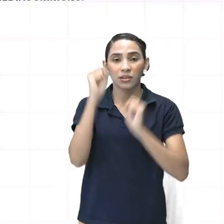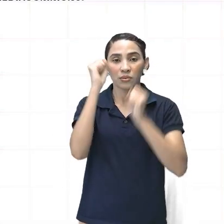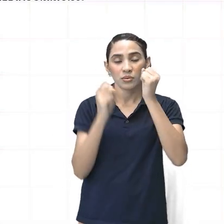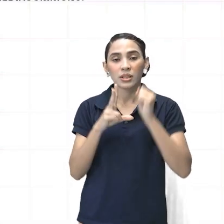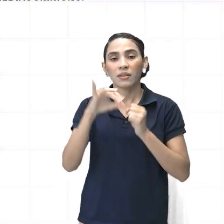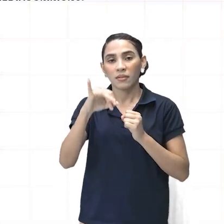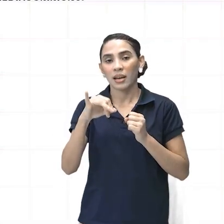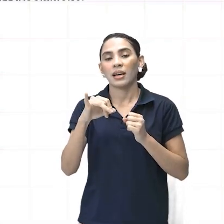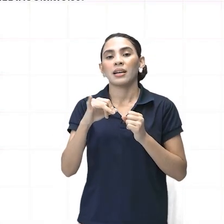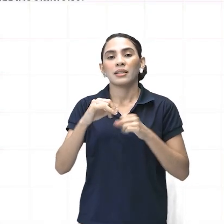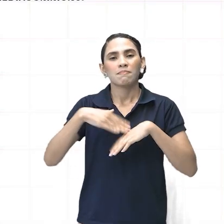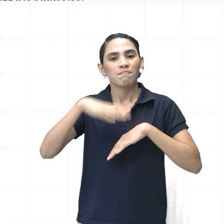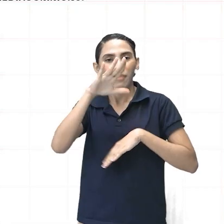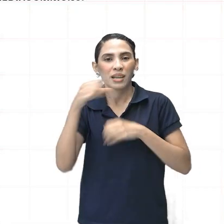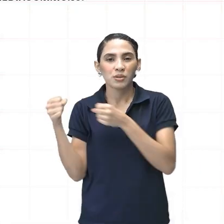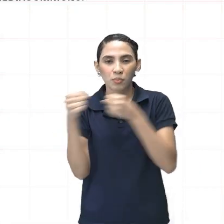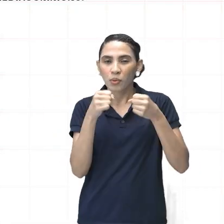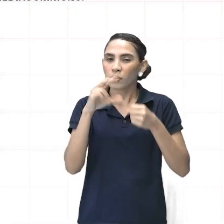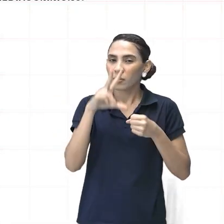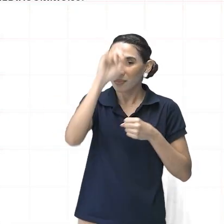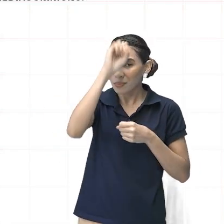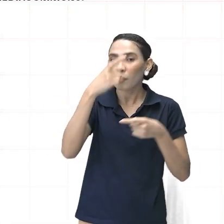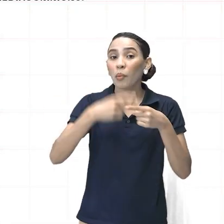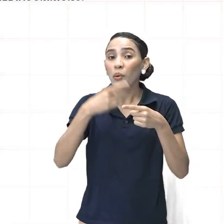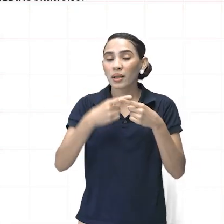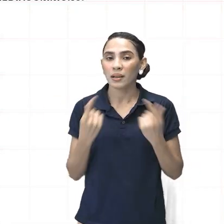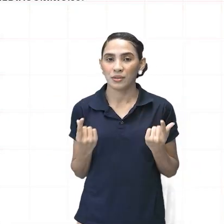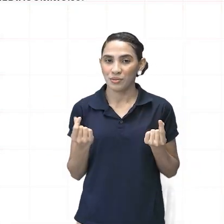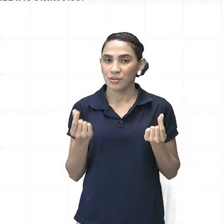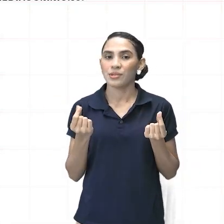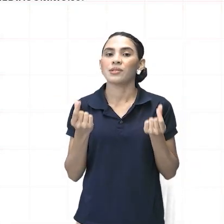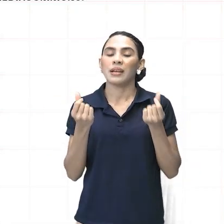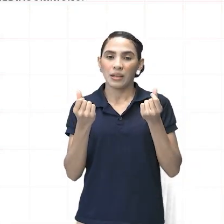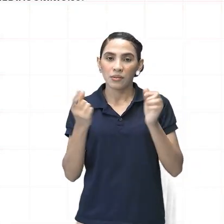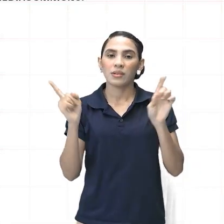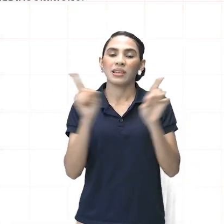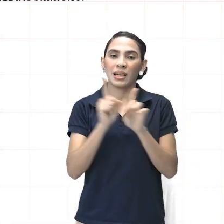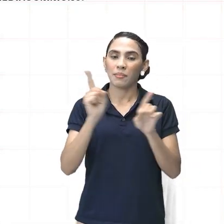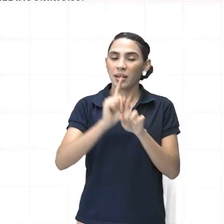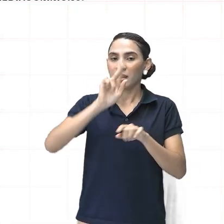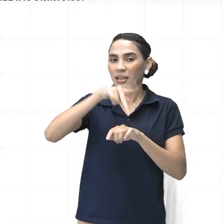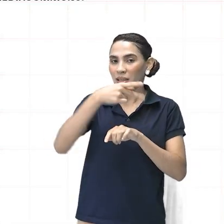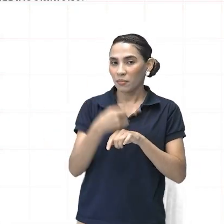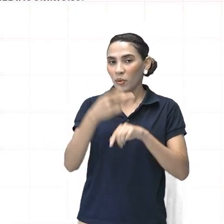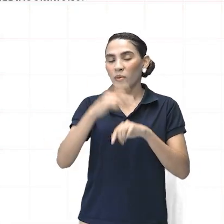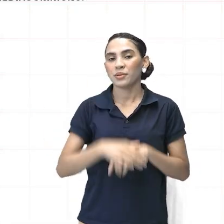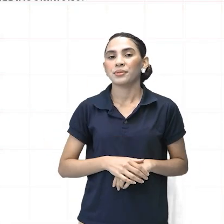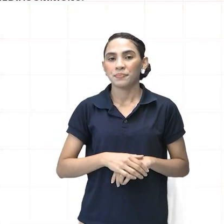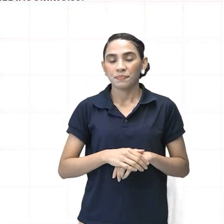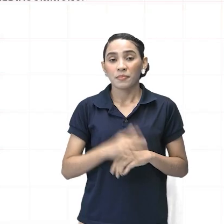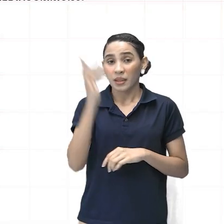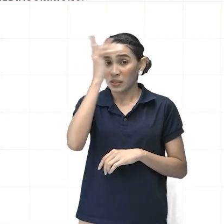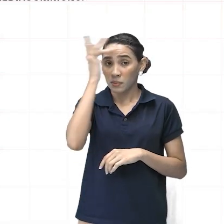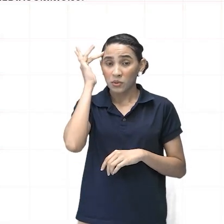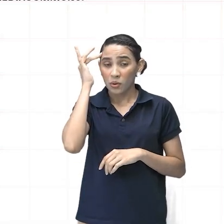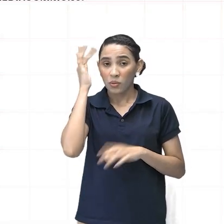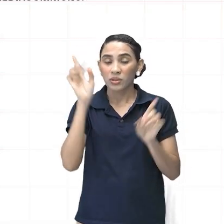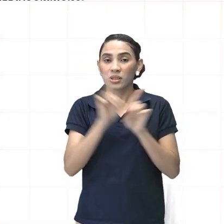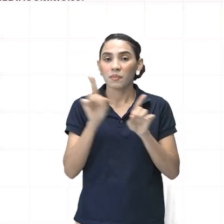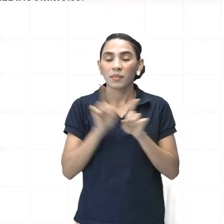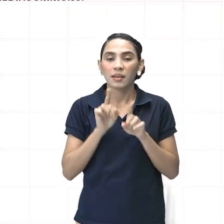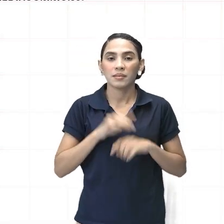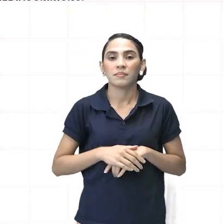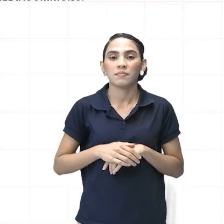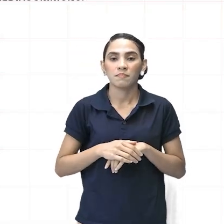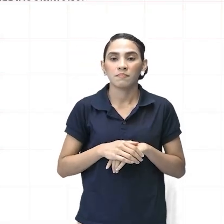vão adquirindo mais poder por conta do dinheiro e, consequentemente, essas pessoas, né, ali